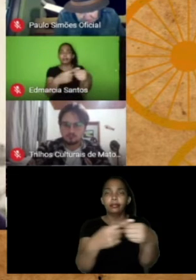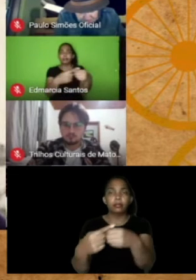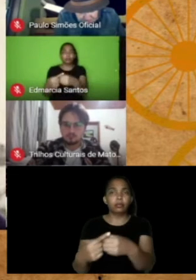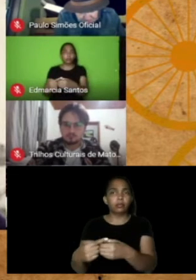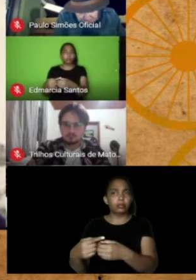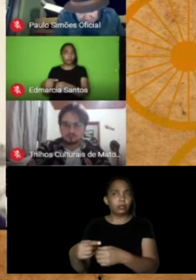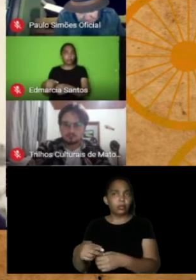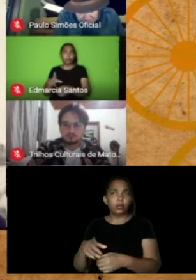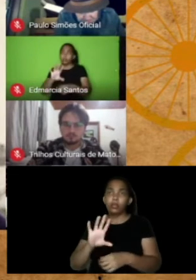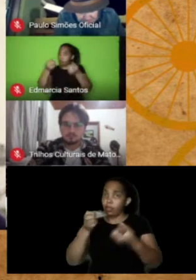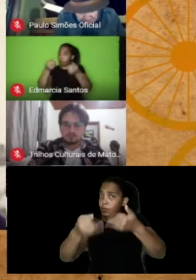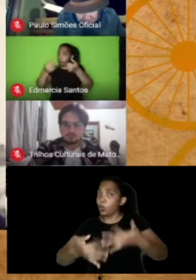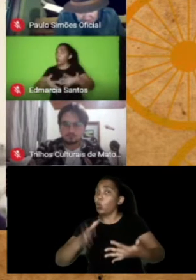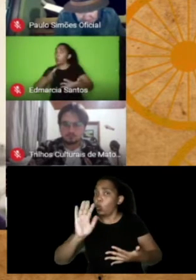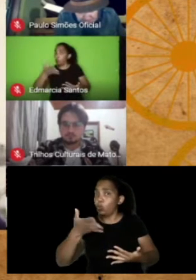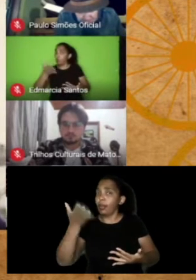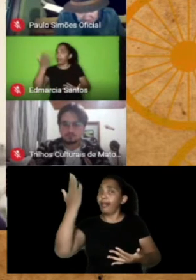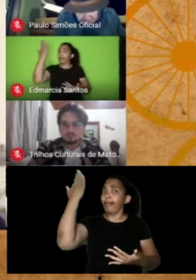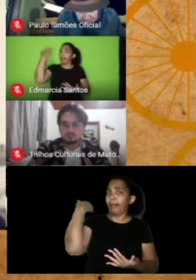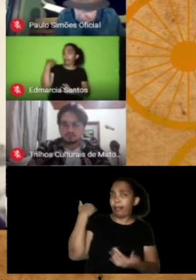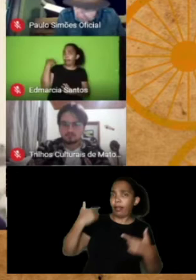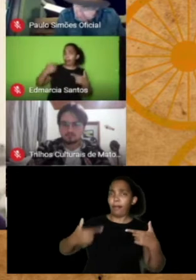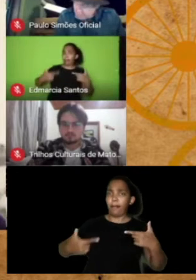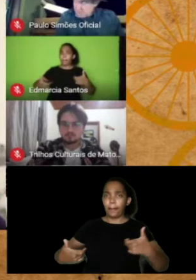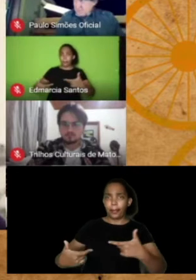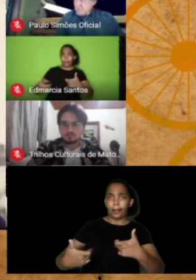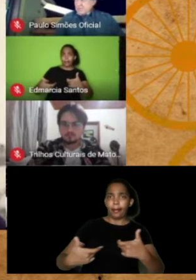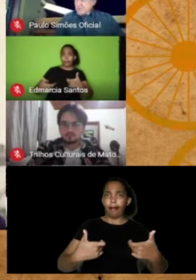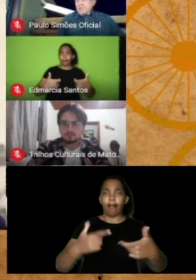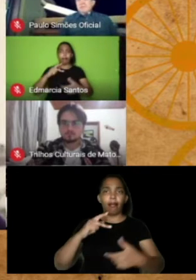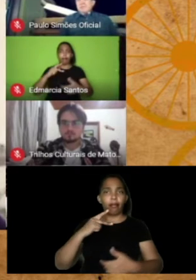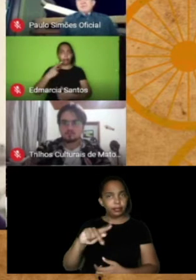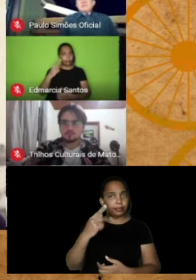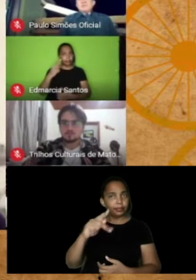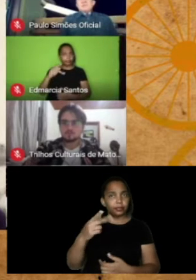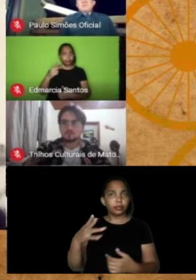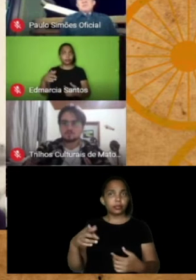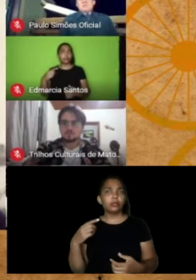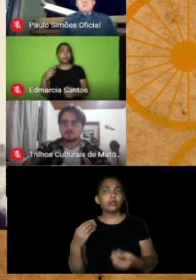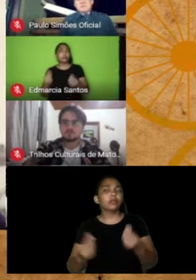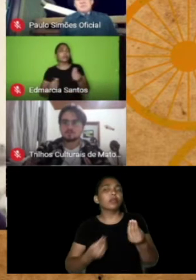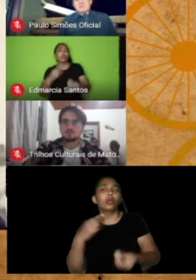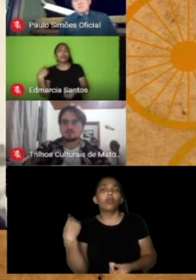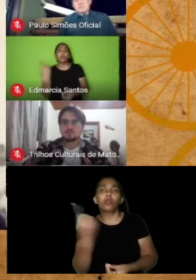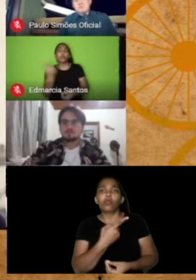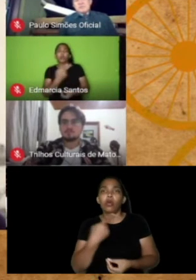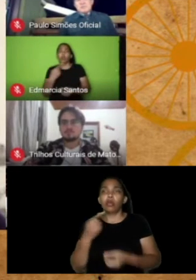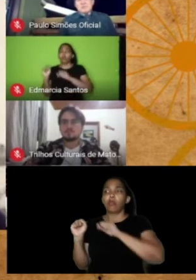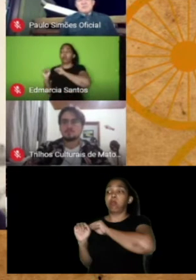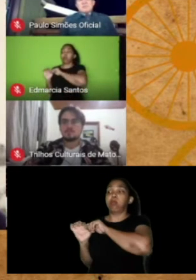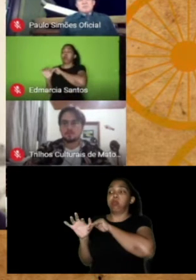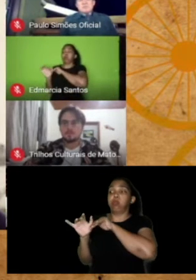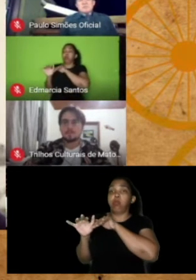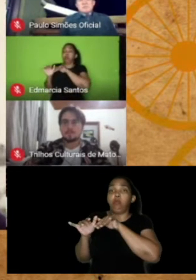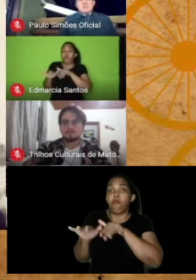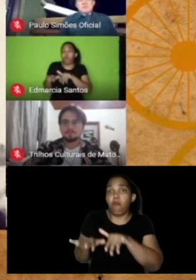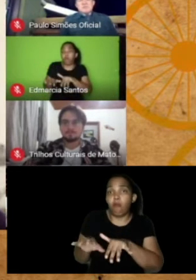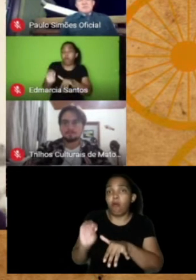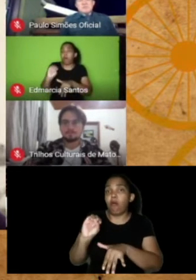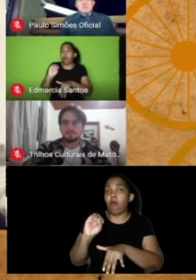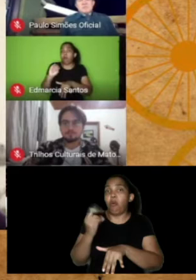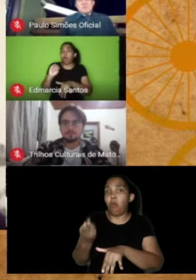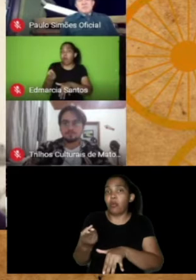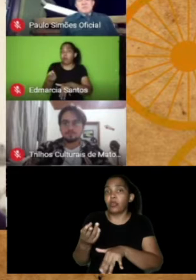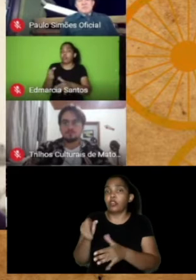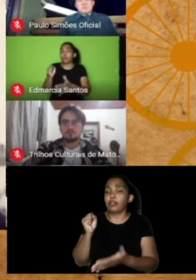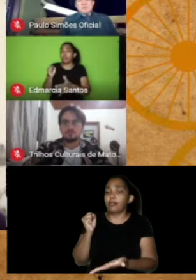Guerra do Paraguai, isso vai ficar muito concretizado, né? Ou a gente povoa, ou a gente realmente se